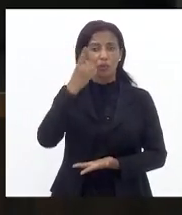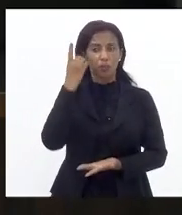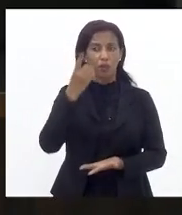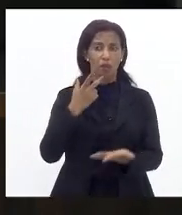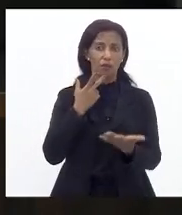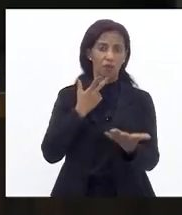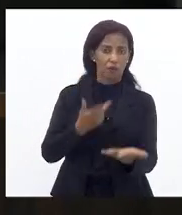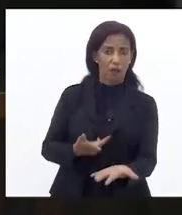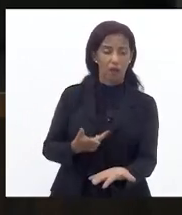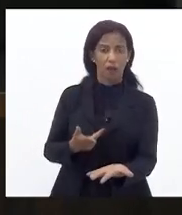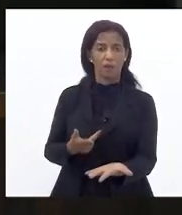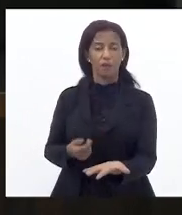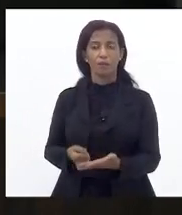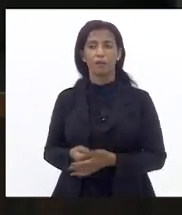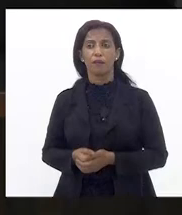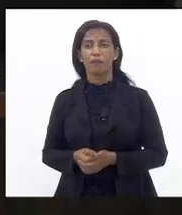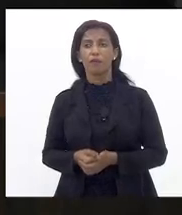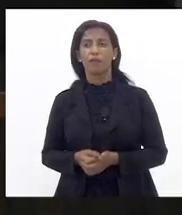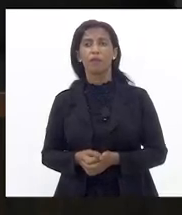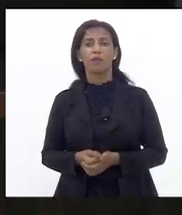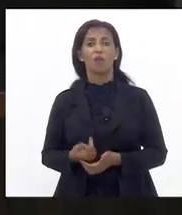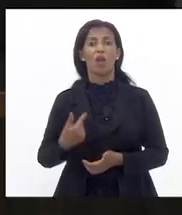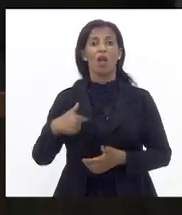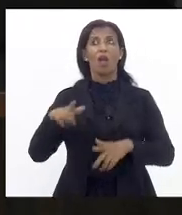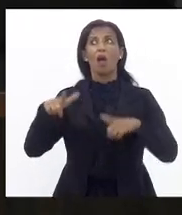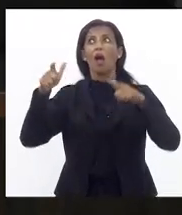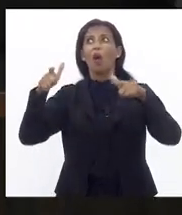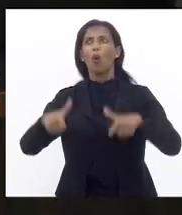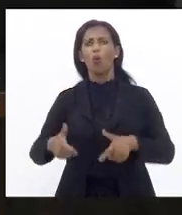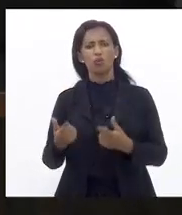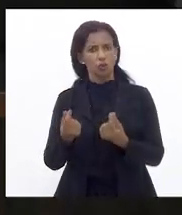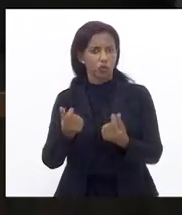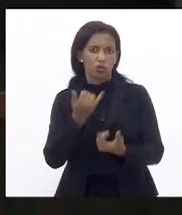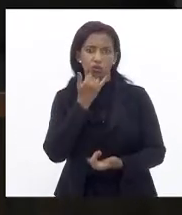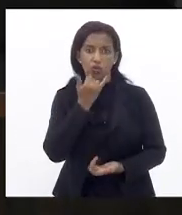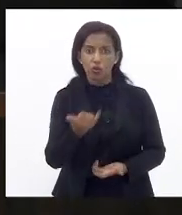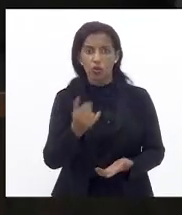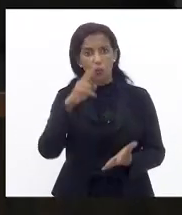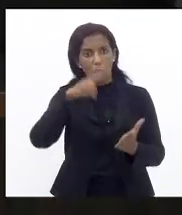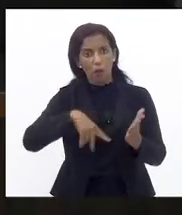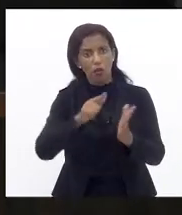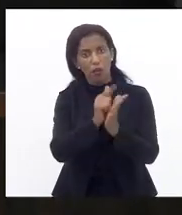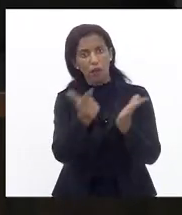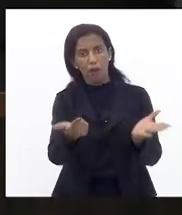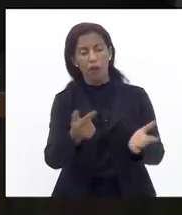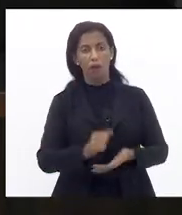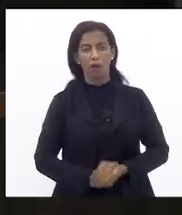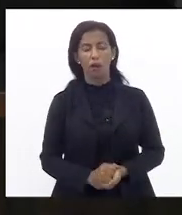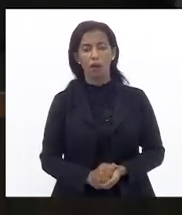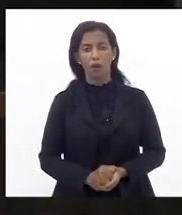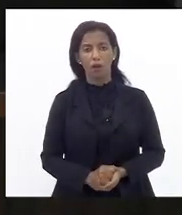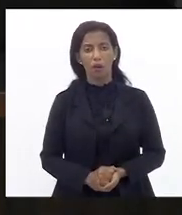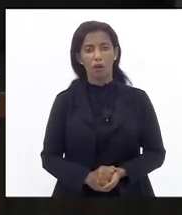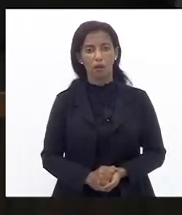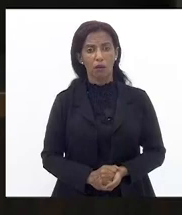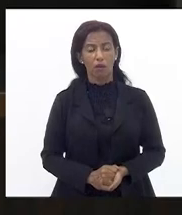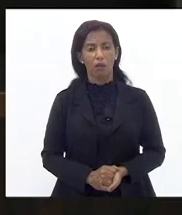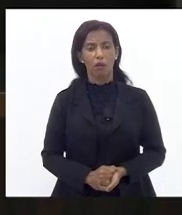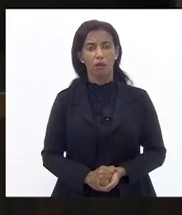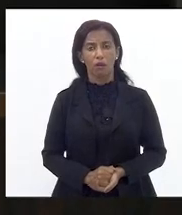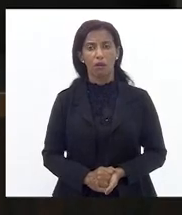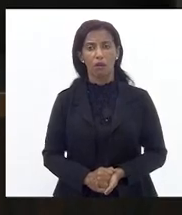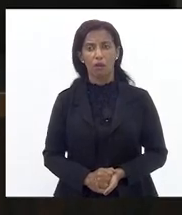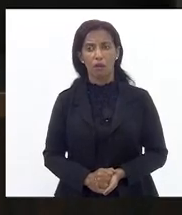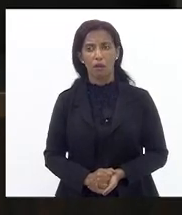uma um Parlamento dizer na onde está esse dia desculpa para você lê jornal resolvi precisa entrar